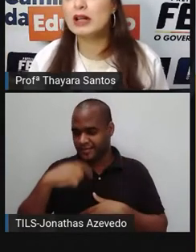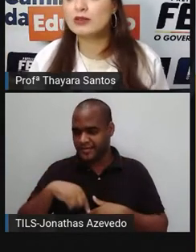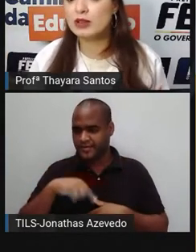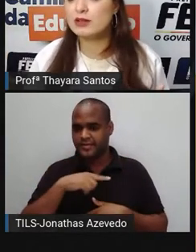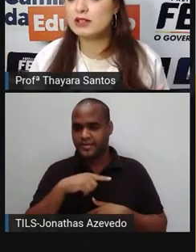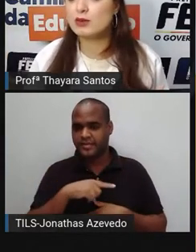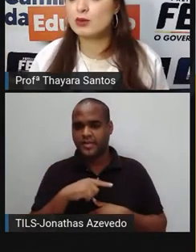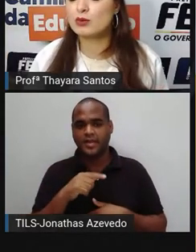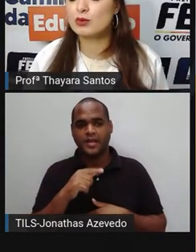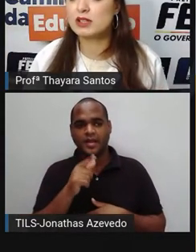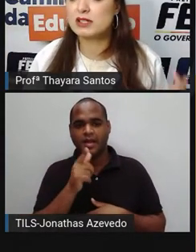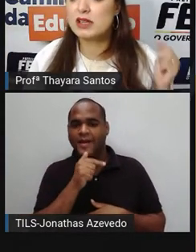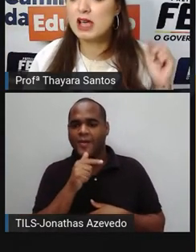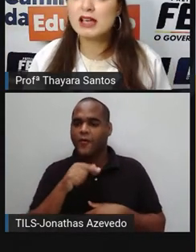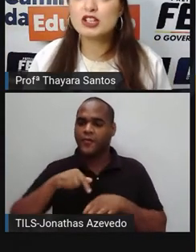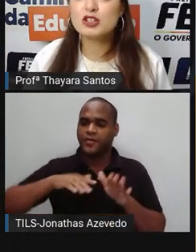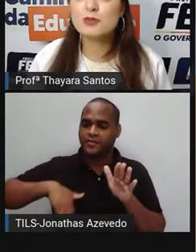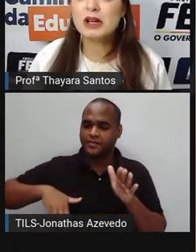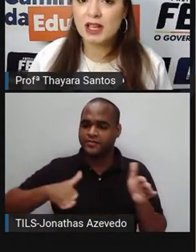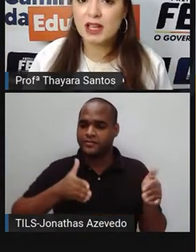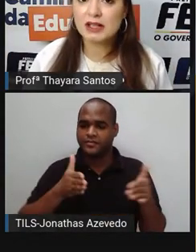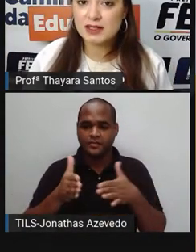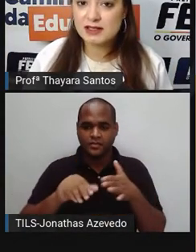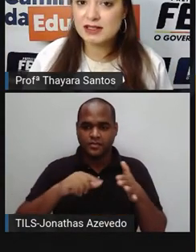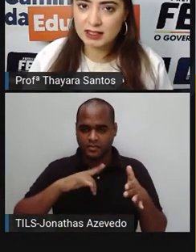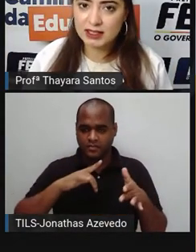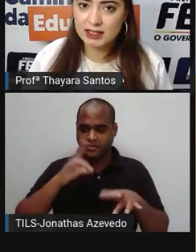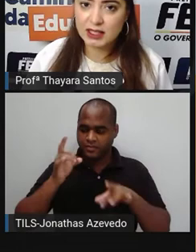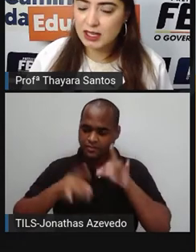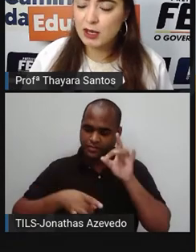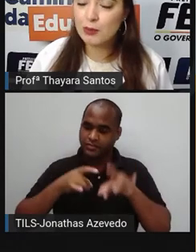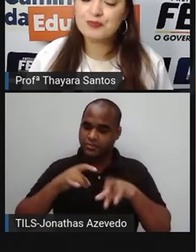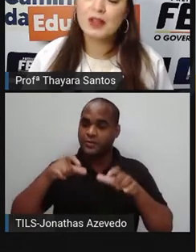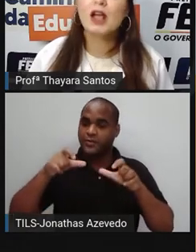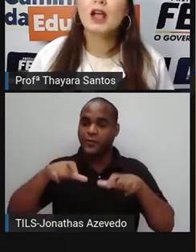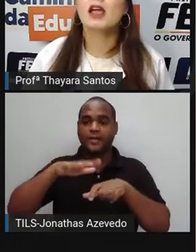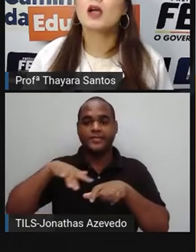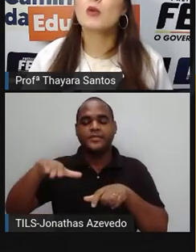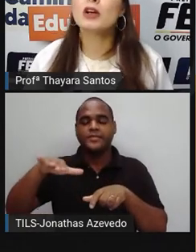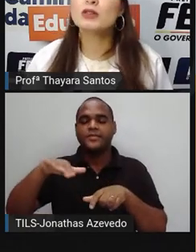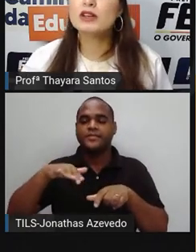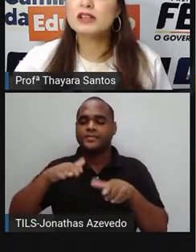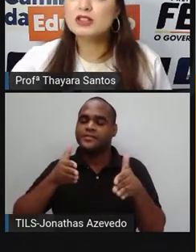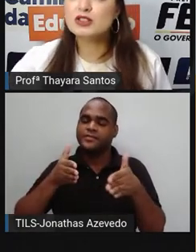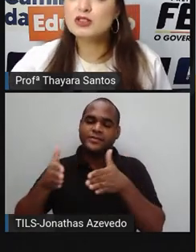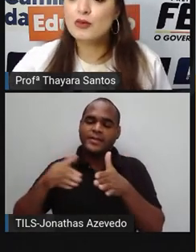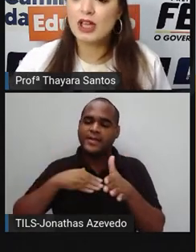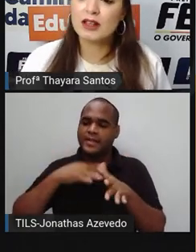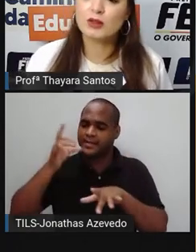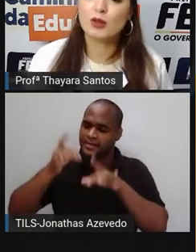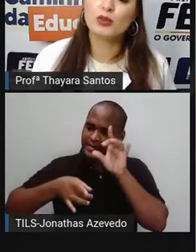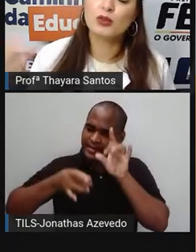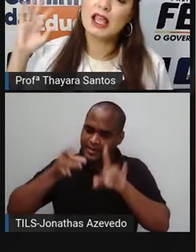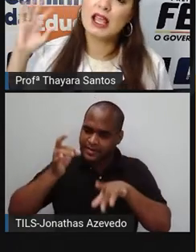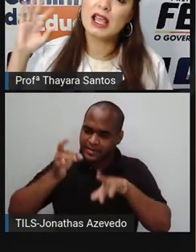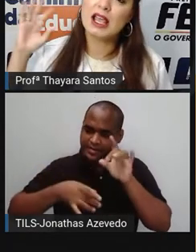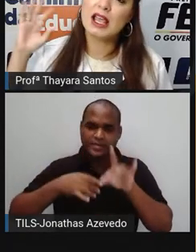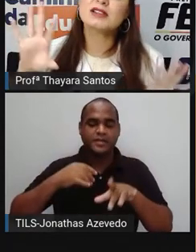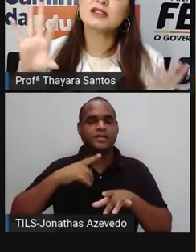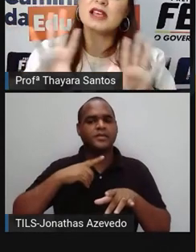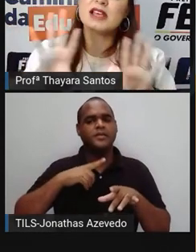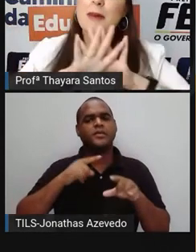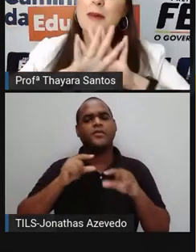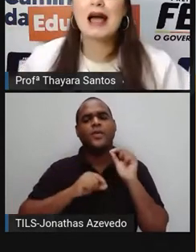Rio ou não lá no final das contas se a gente mantém a mata ciliar naquele Rio é quando esse lixo vier todo